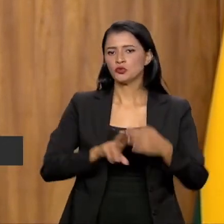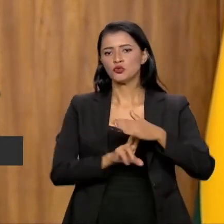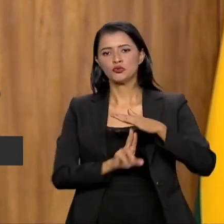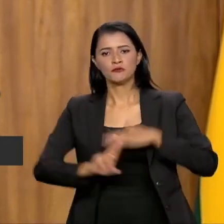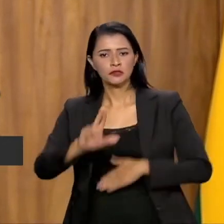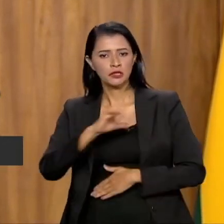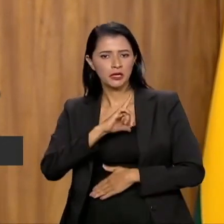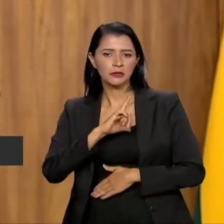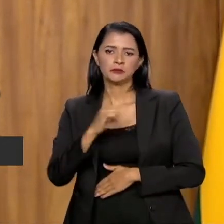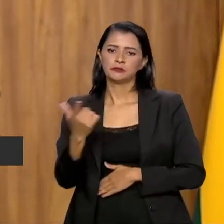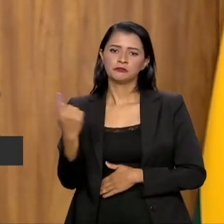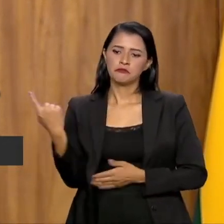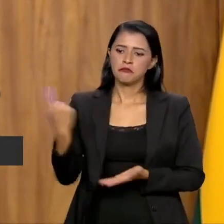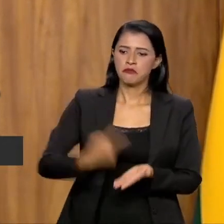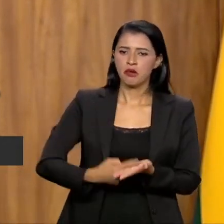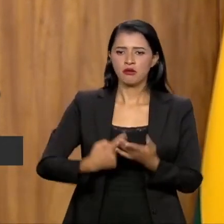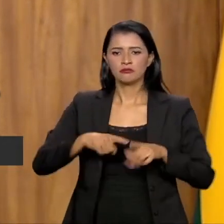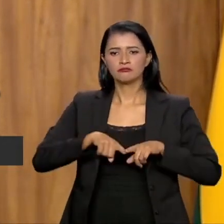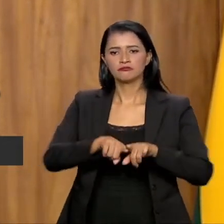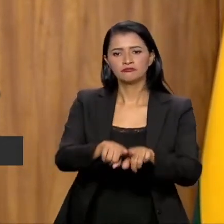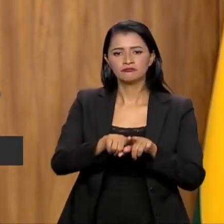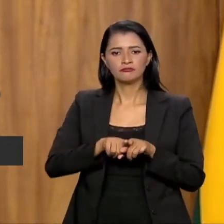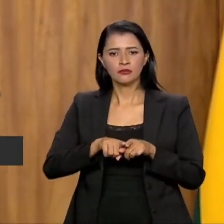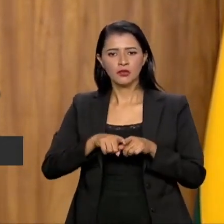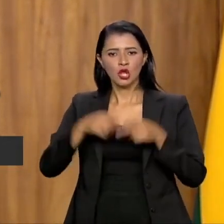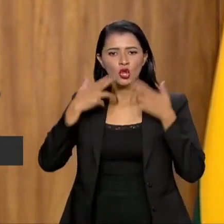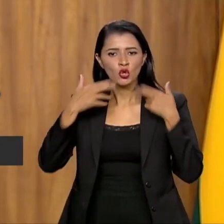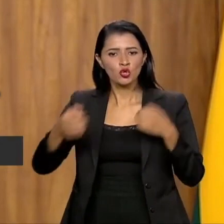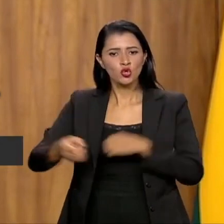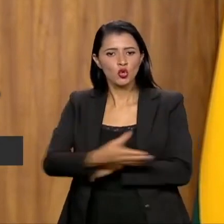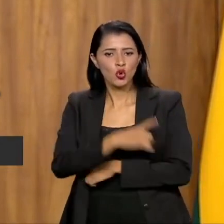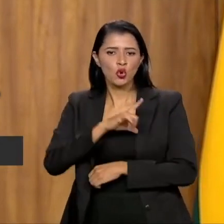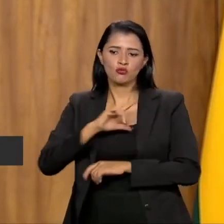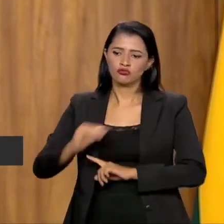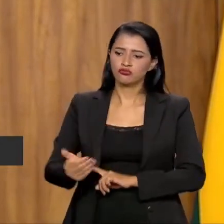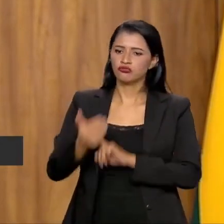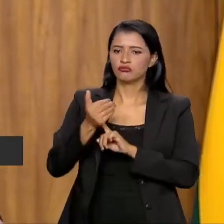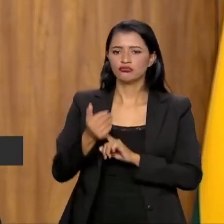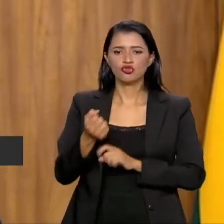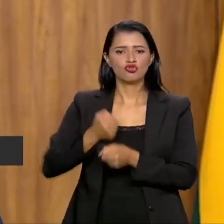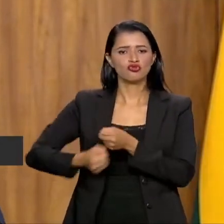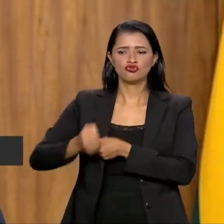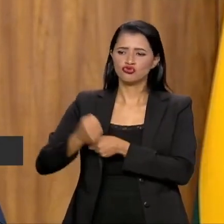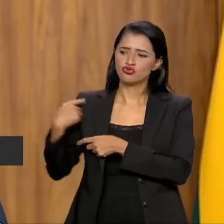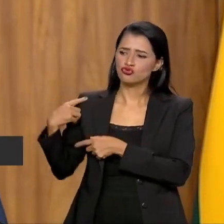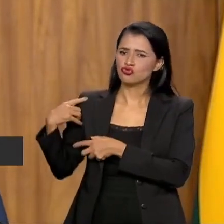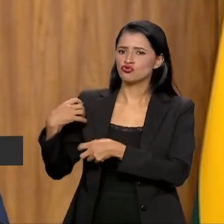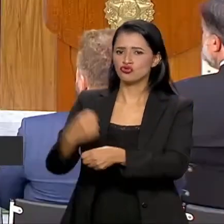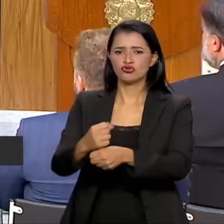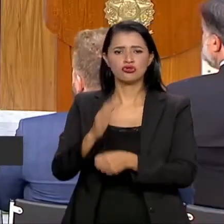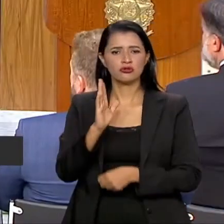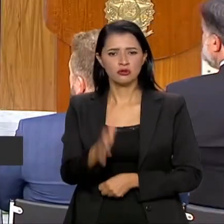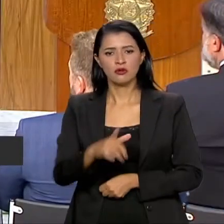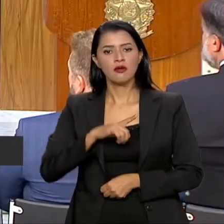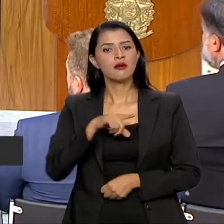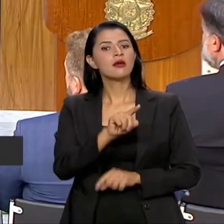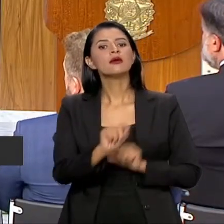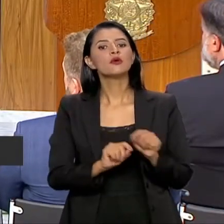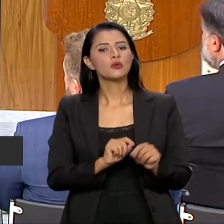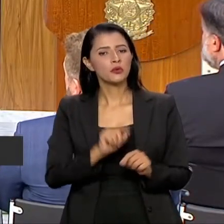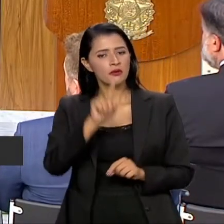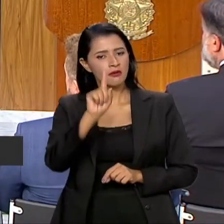universidades, parcerias em inovação já há muitos anos. Essa é, portanto,